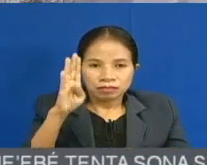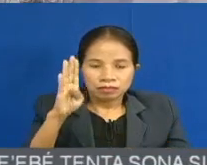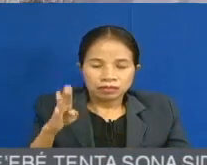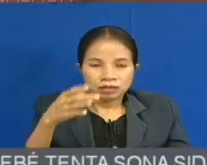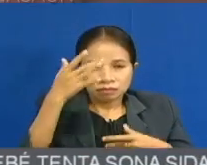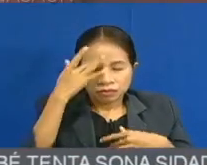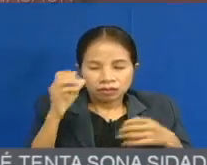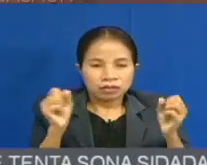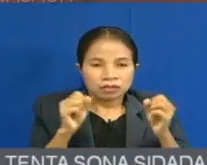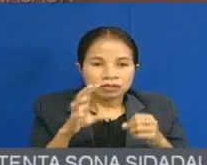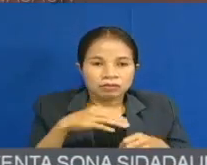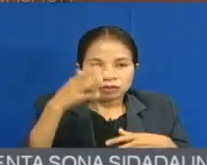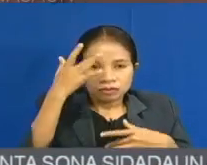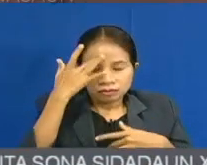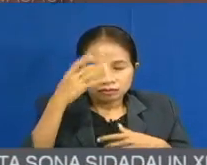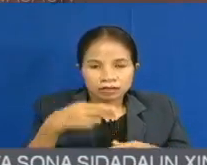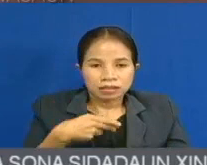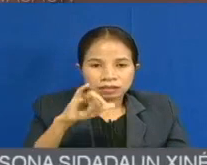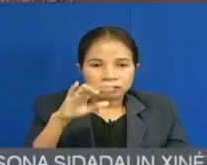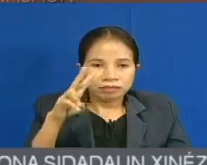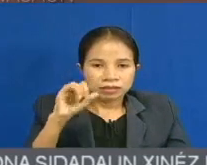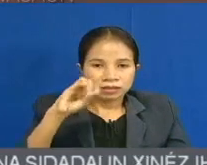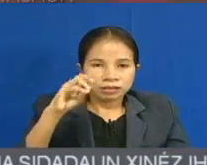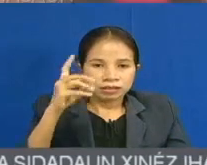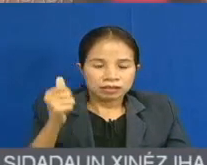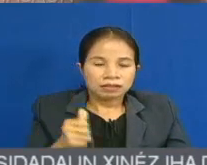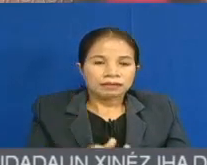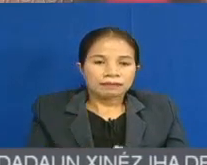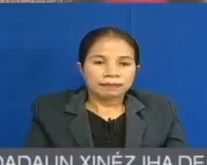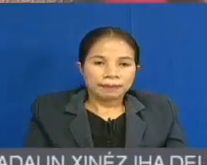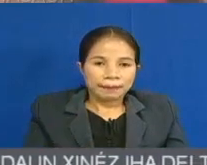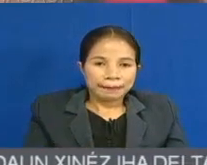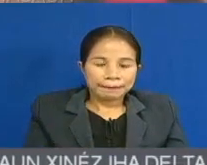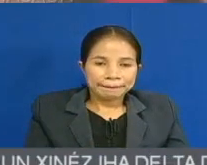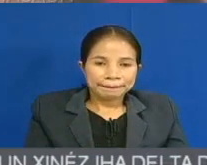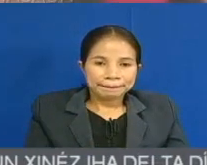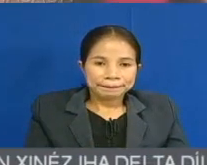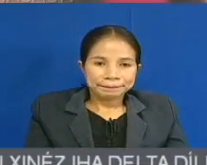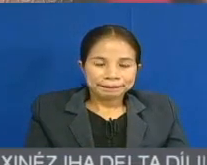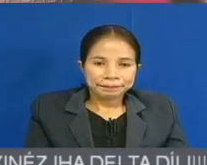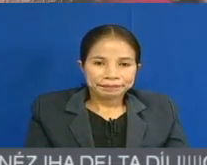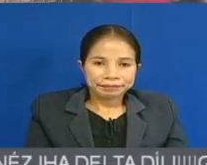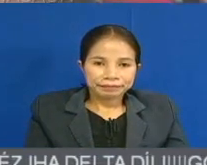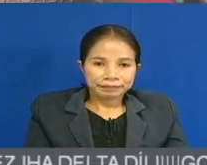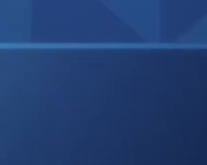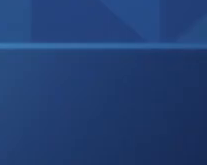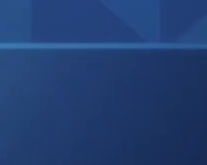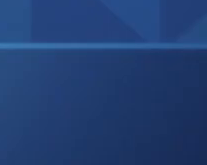moras malaria, não moras HIV, sida. Você é o ICUSI e Zidu Nono, ba RTTL.